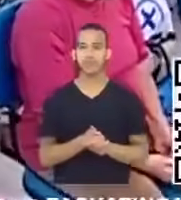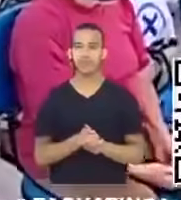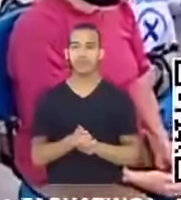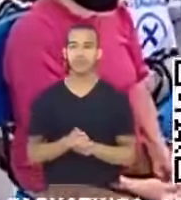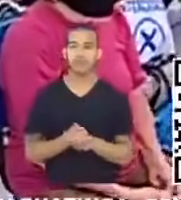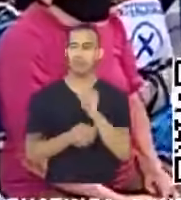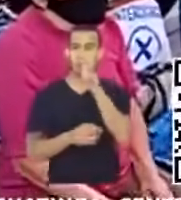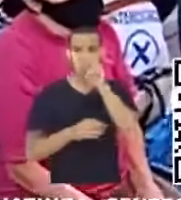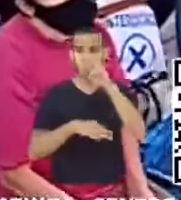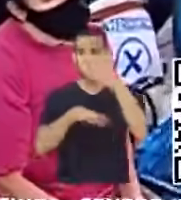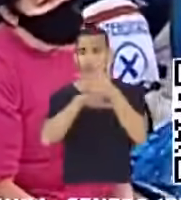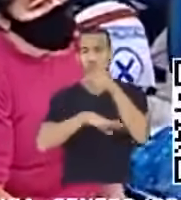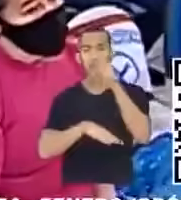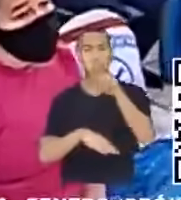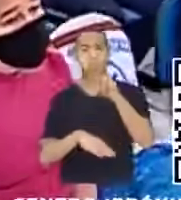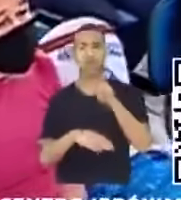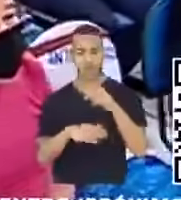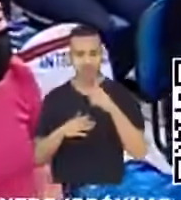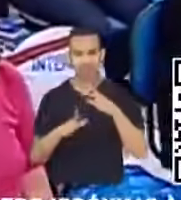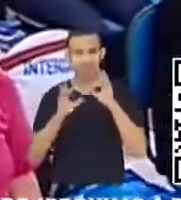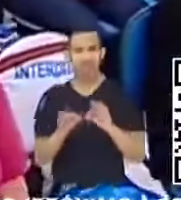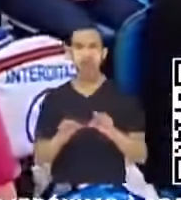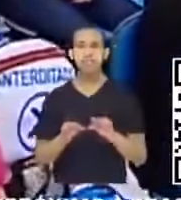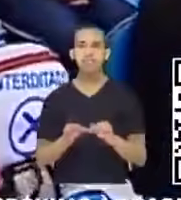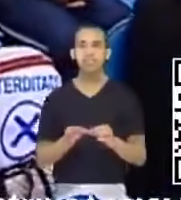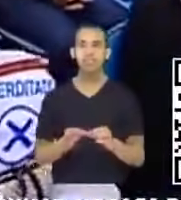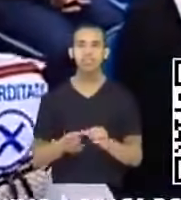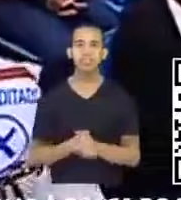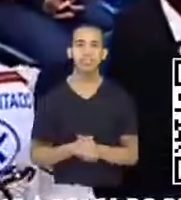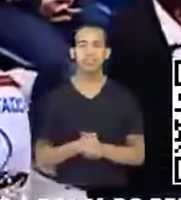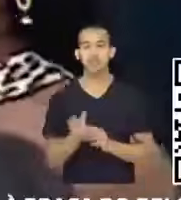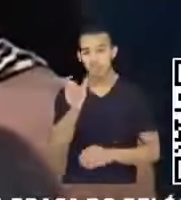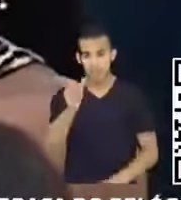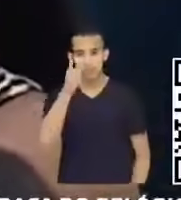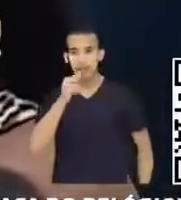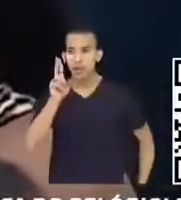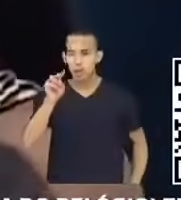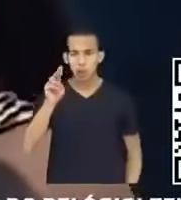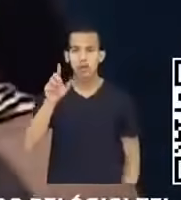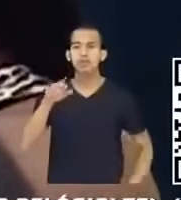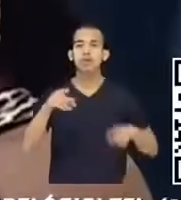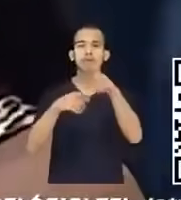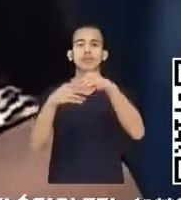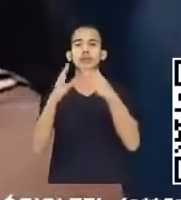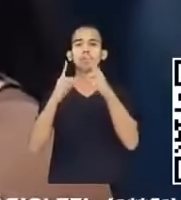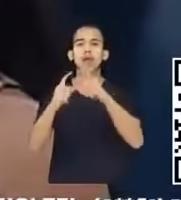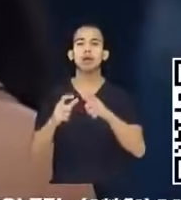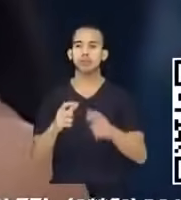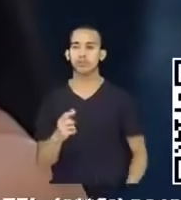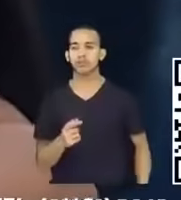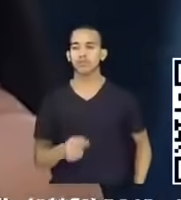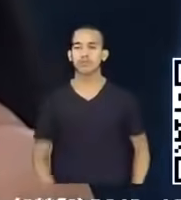é só não que entrou aqui não Com certeza e a senhora fala de onde